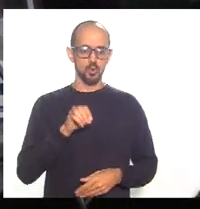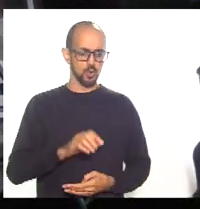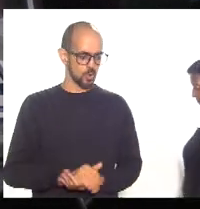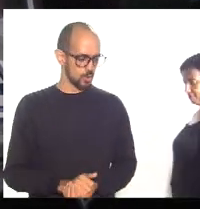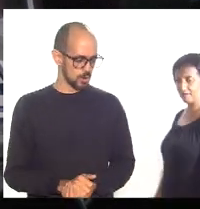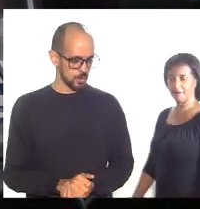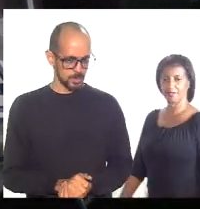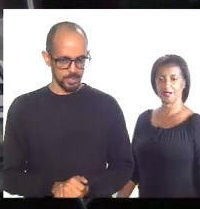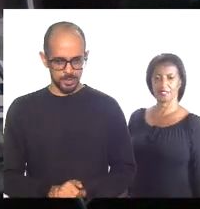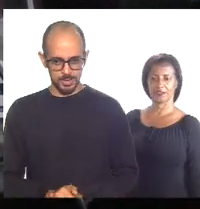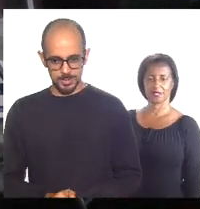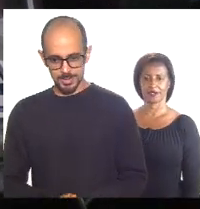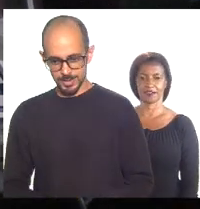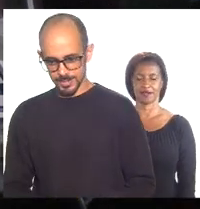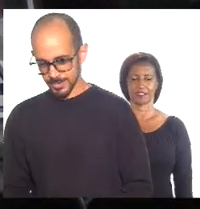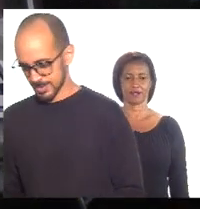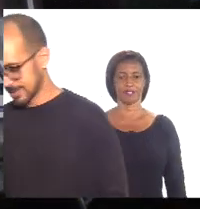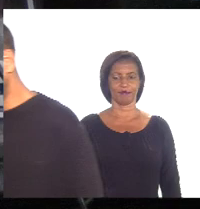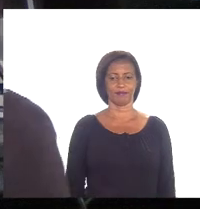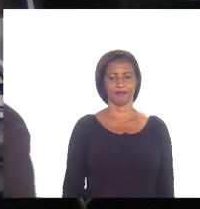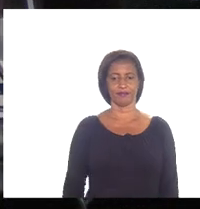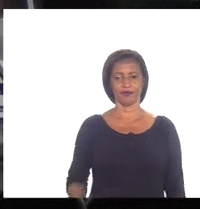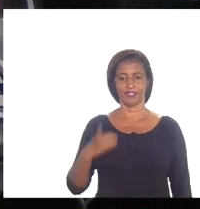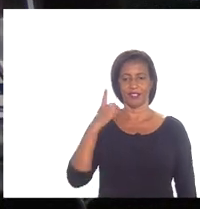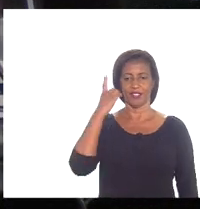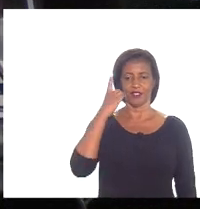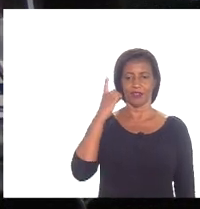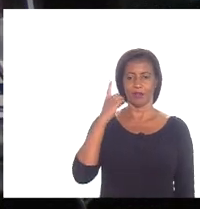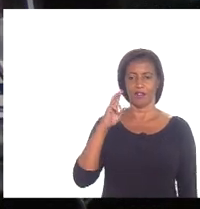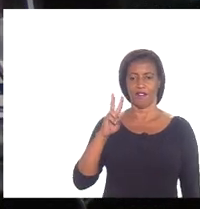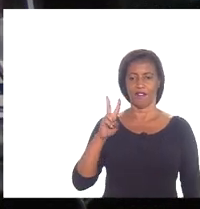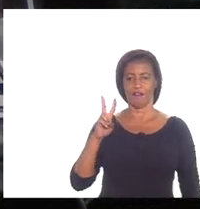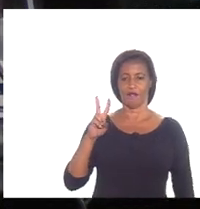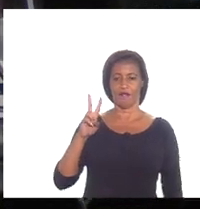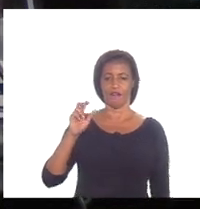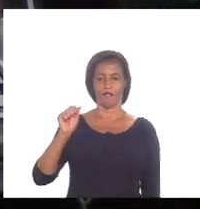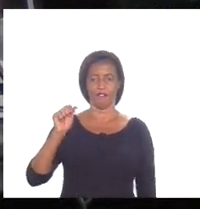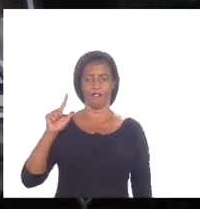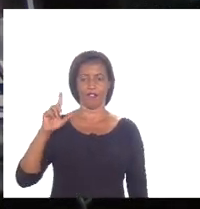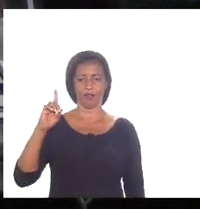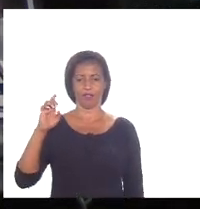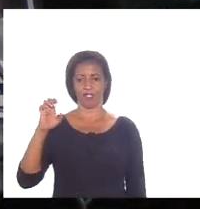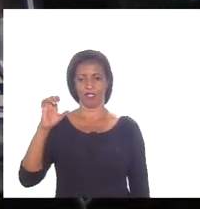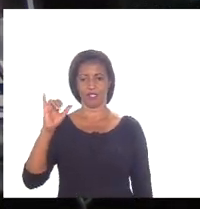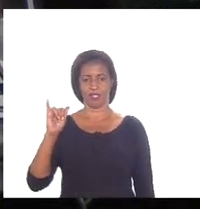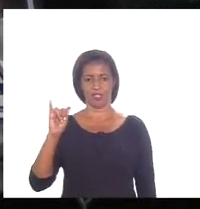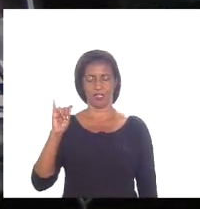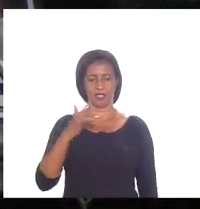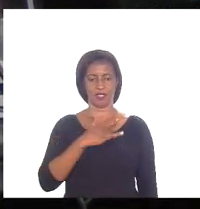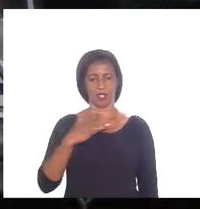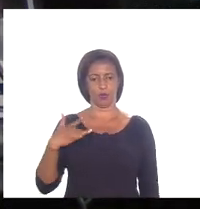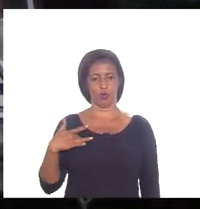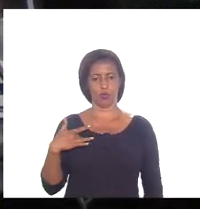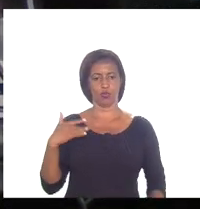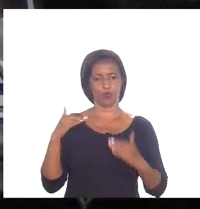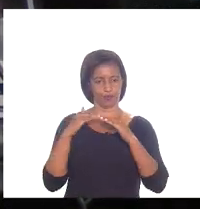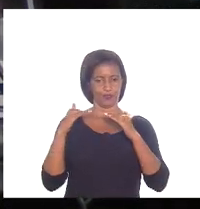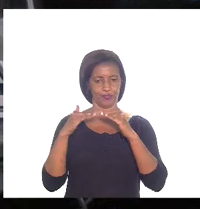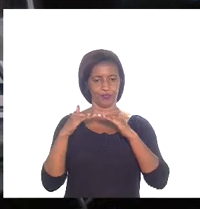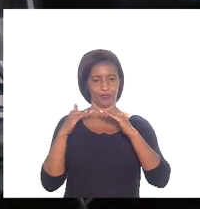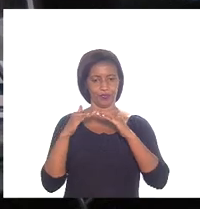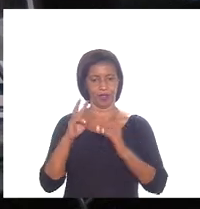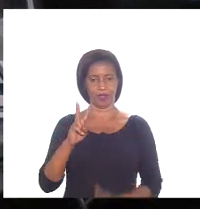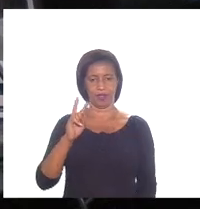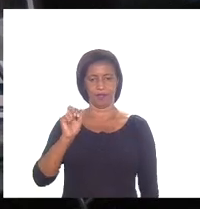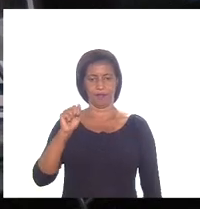Deputado Valdo Ceasa. Deputado Valdeci da Saúde. Votou favorável no grupo. Deputado